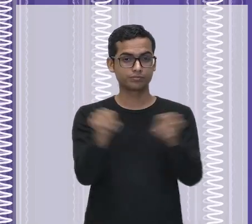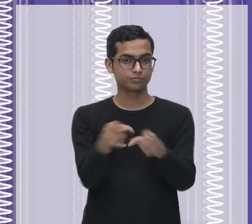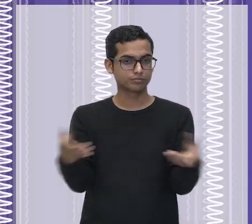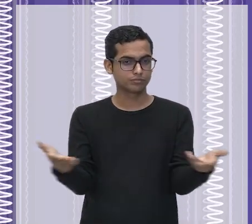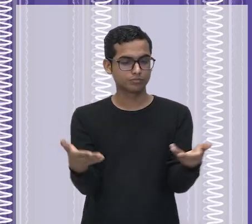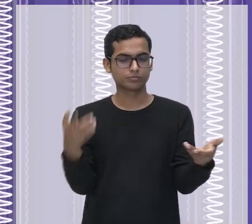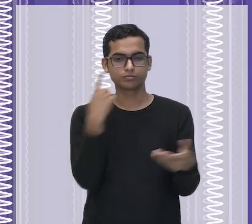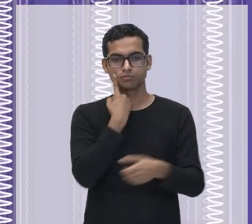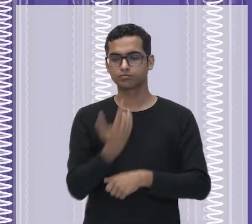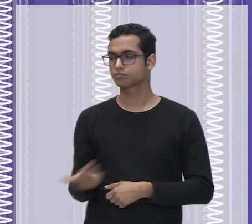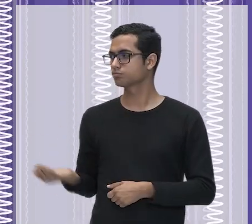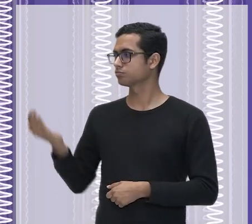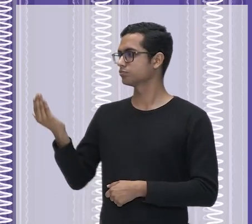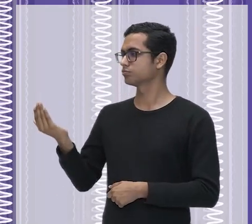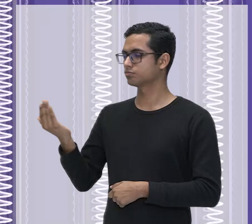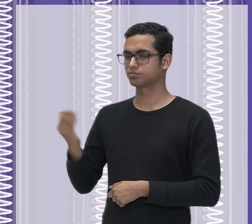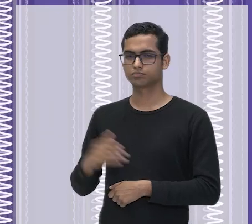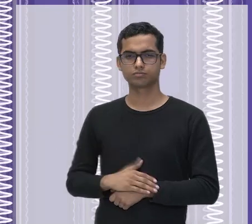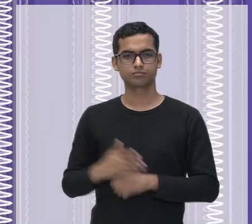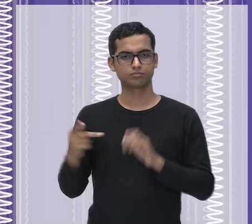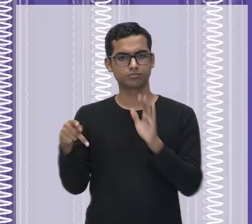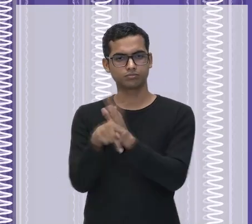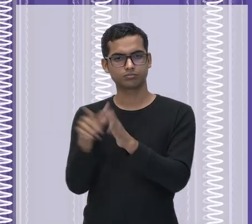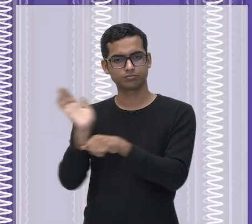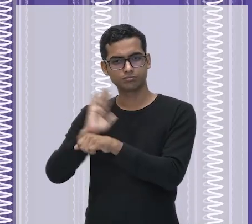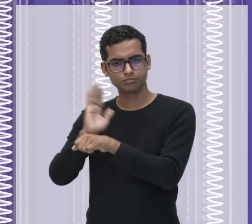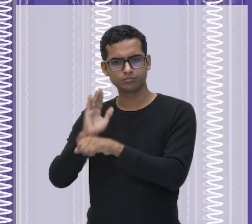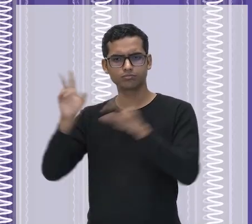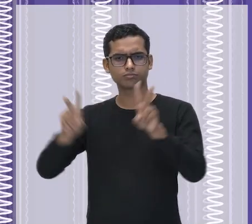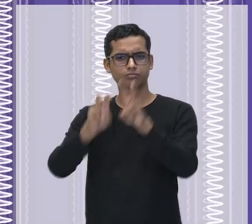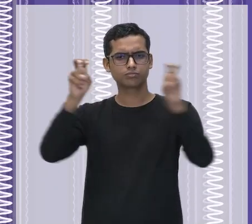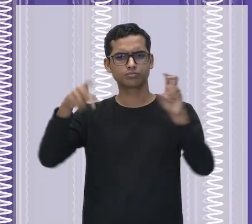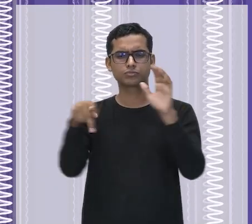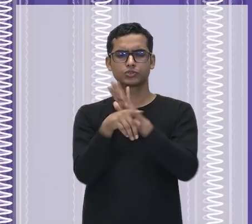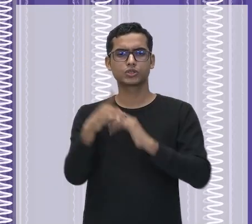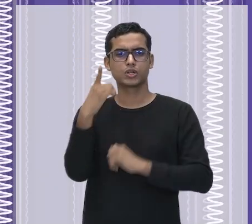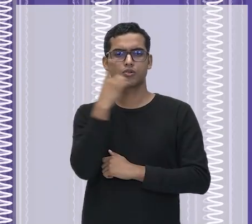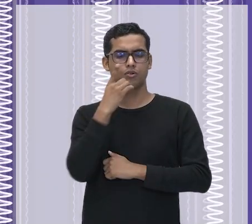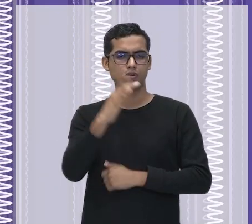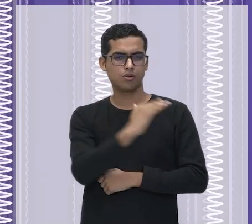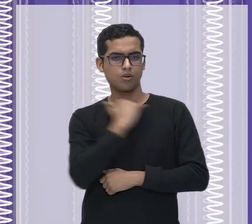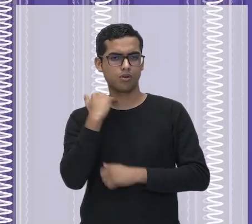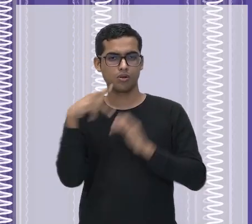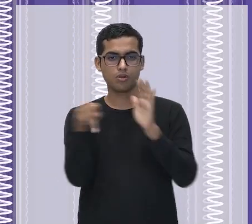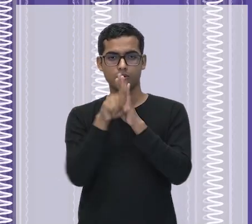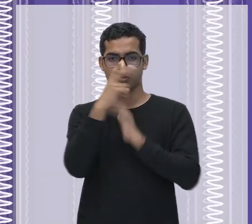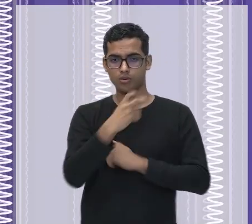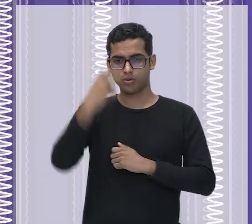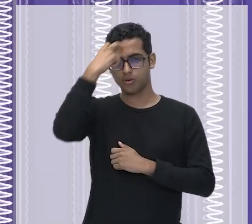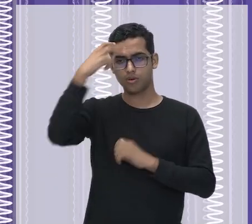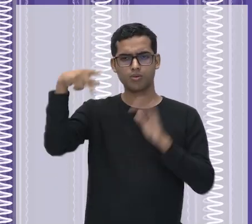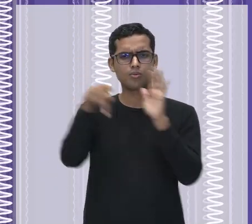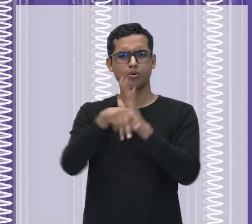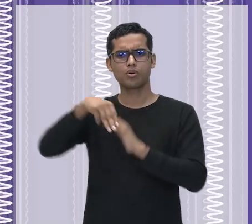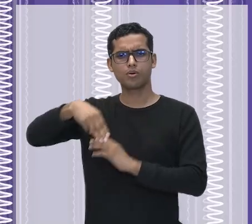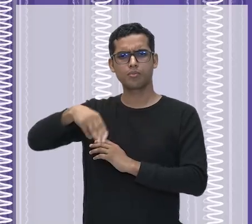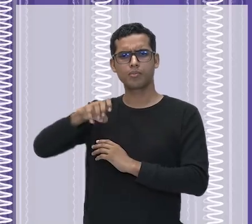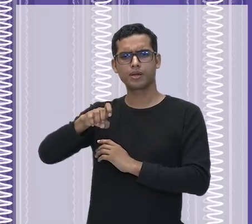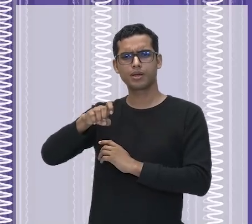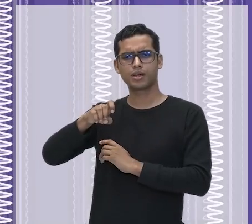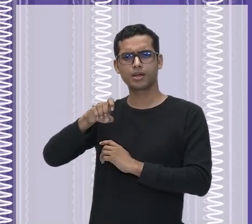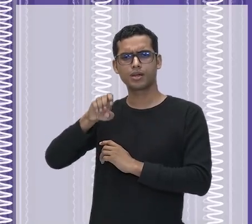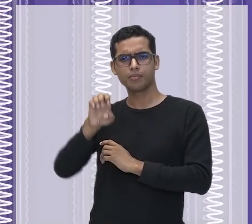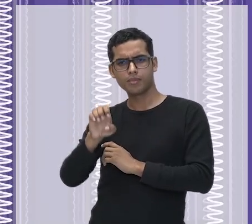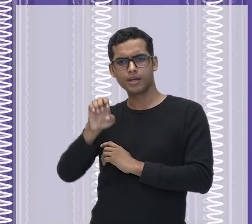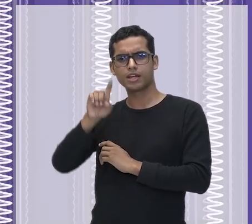agora ver a animação sobre o Dia dos Mortos na cultura mexicana, que vai nos ajudar a